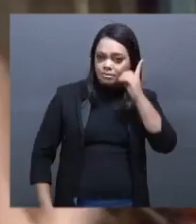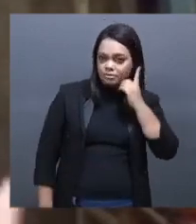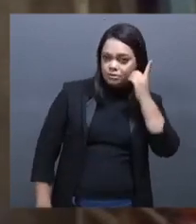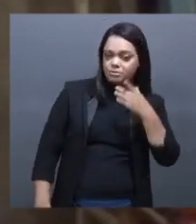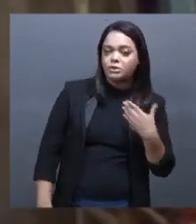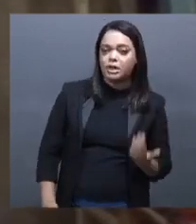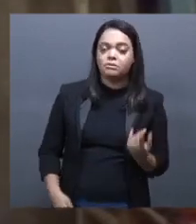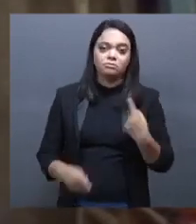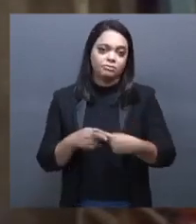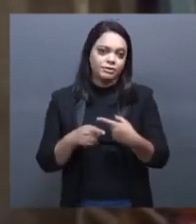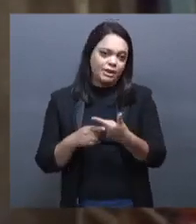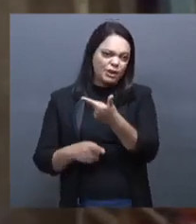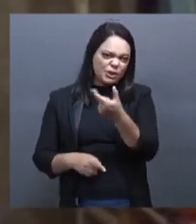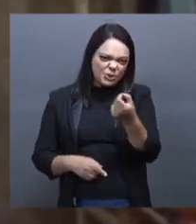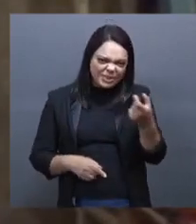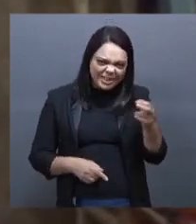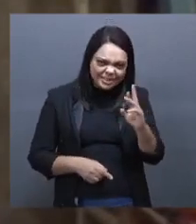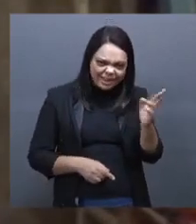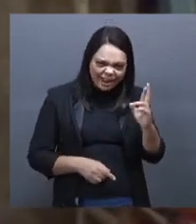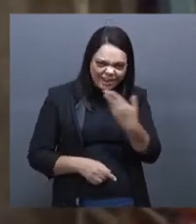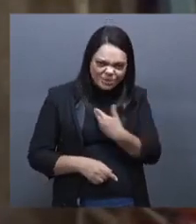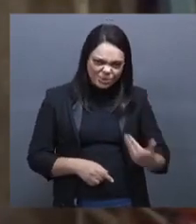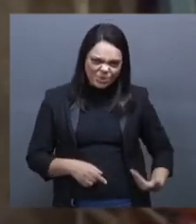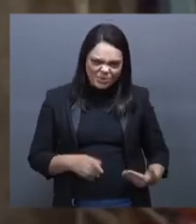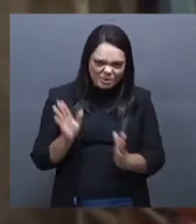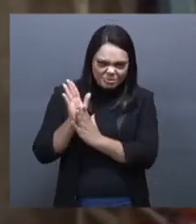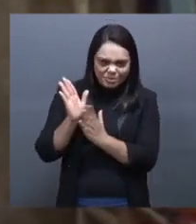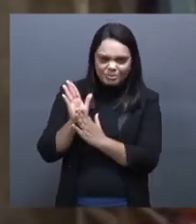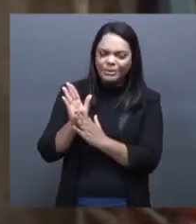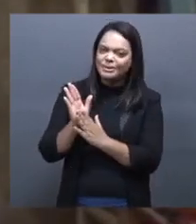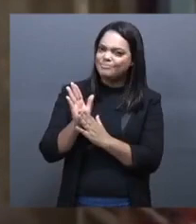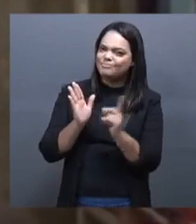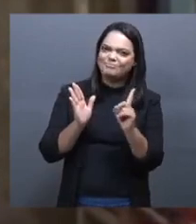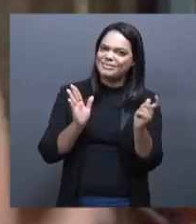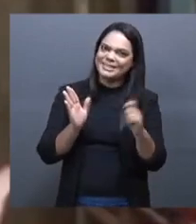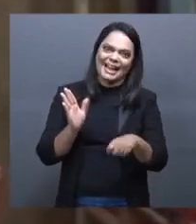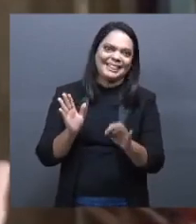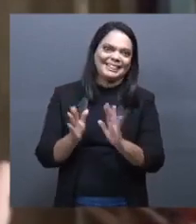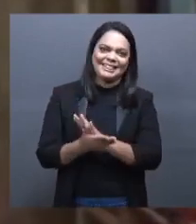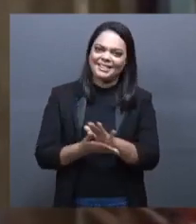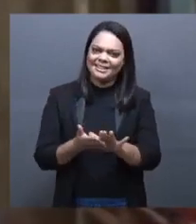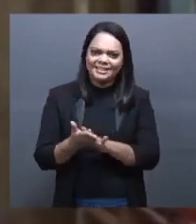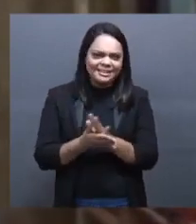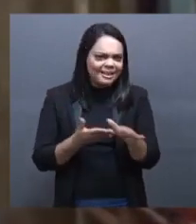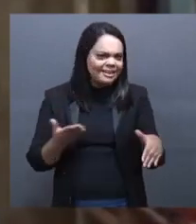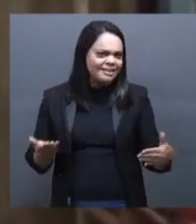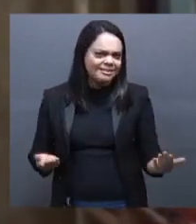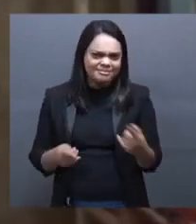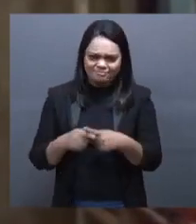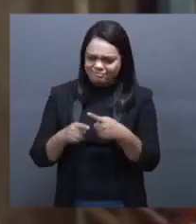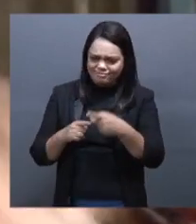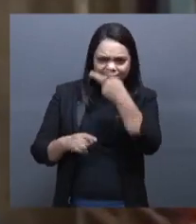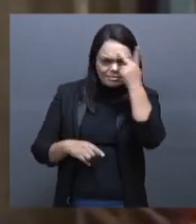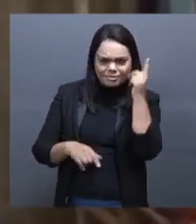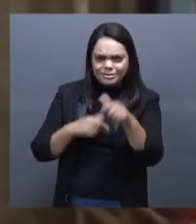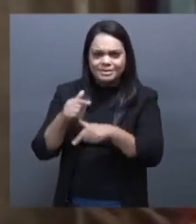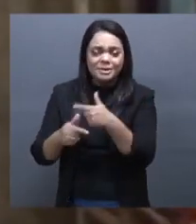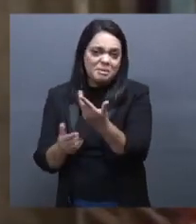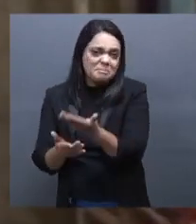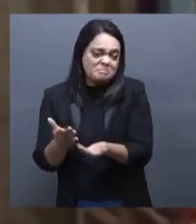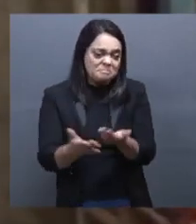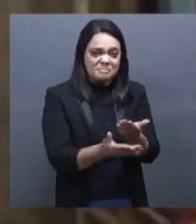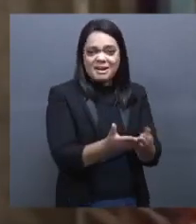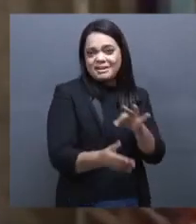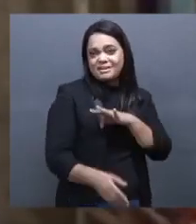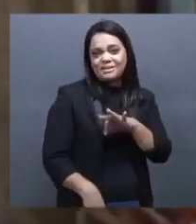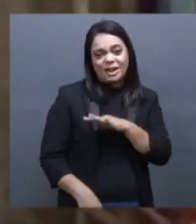de fato, os R$ 200 propostos pelo governo, eles seriam muito insuficientes para repor as perdas que esses trabalhadores enfrentarão e que,